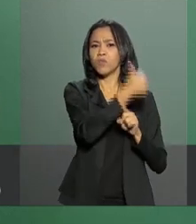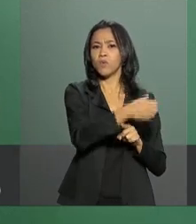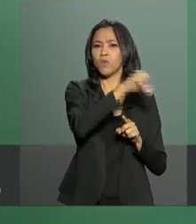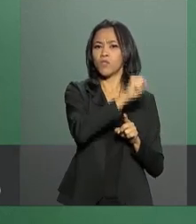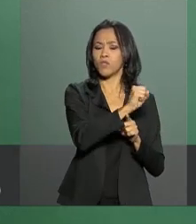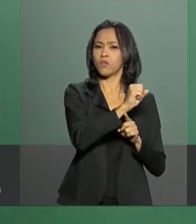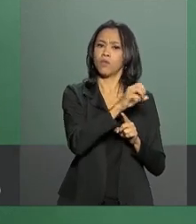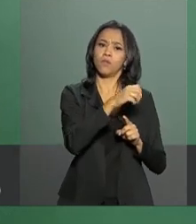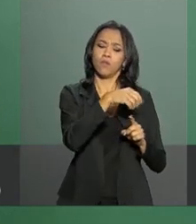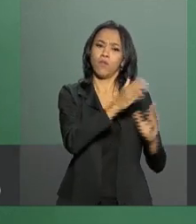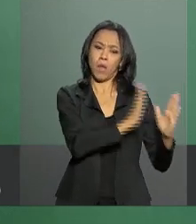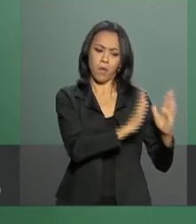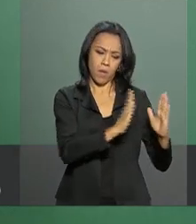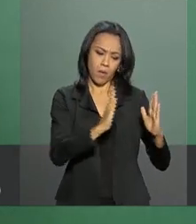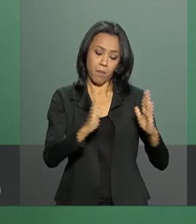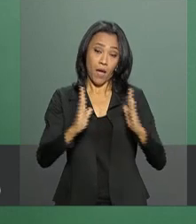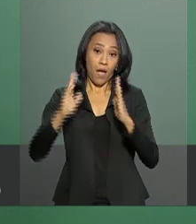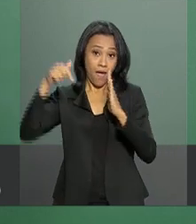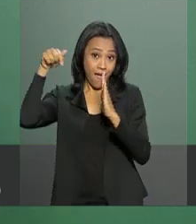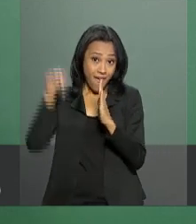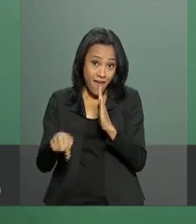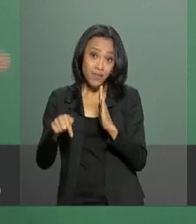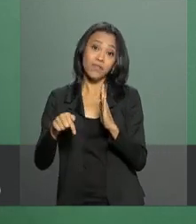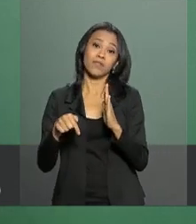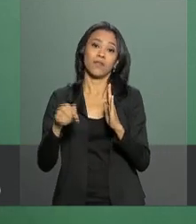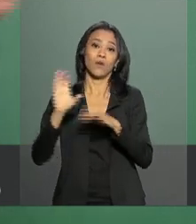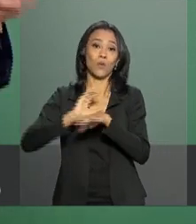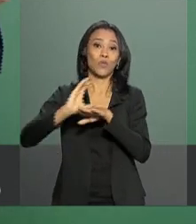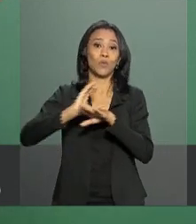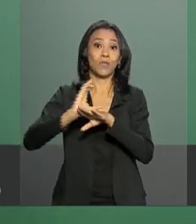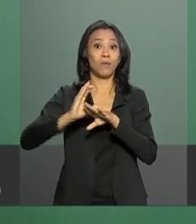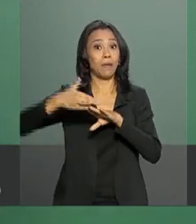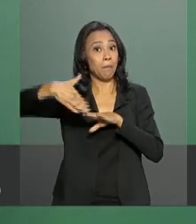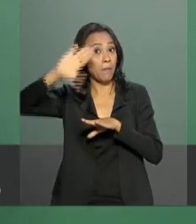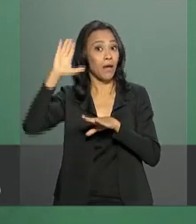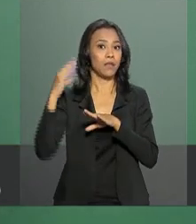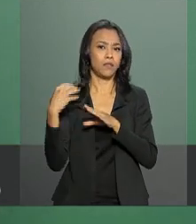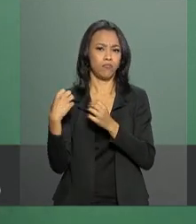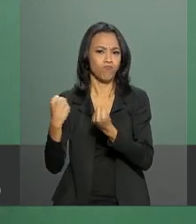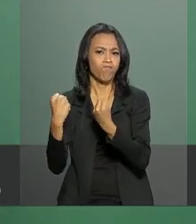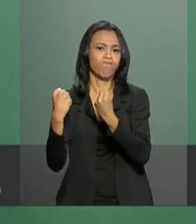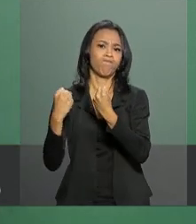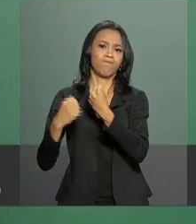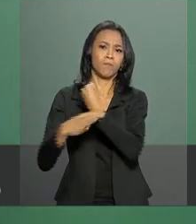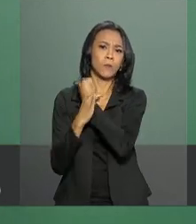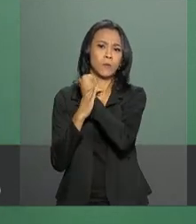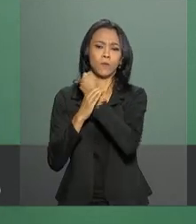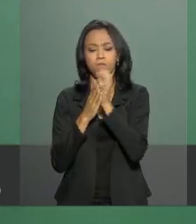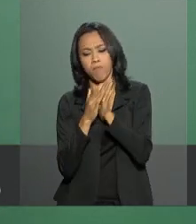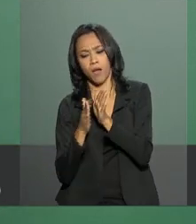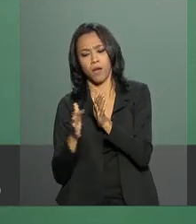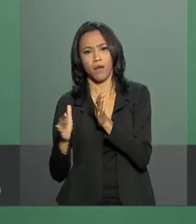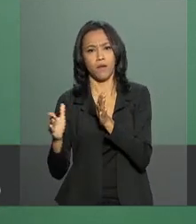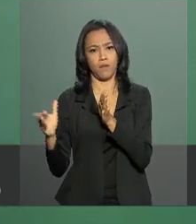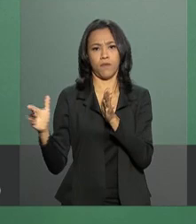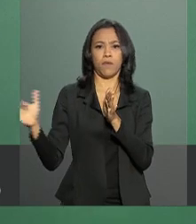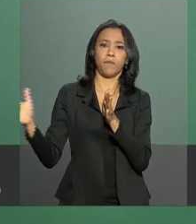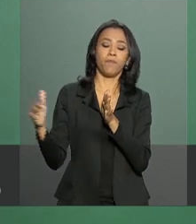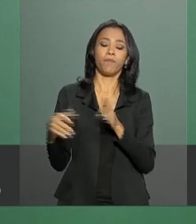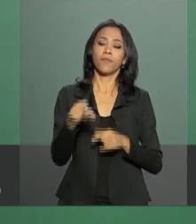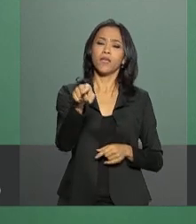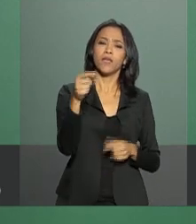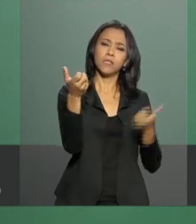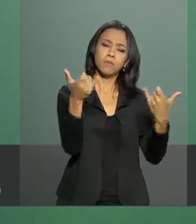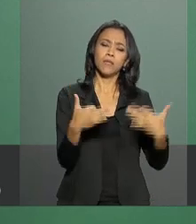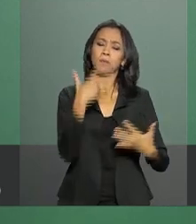está caminhando para ser a mais longeva constitucional do nosso sistema a curiosa eo padilha parece uma